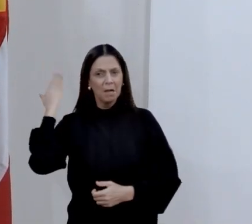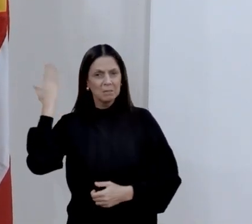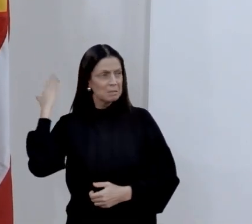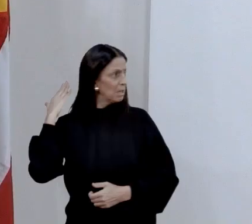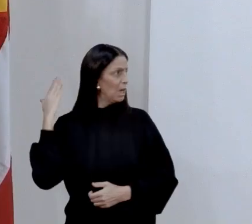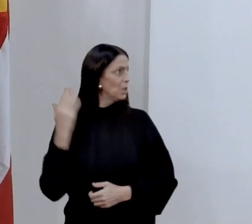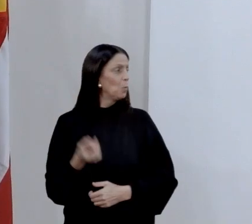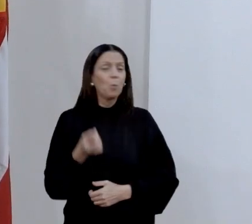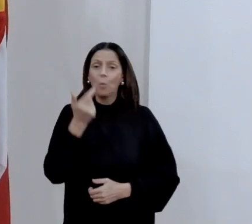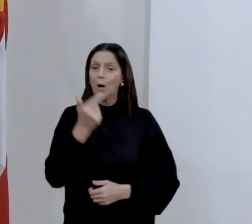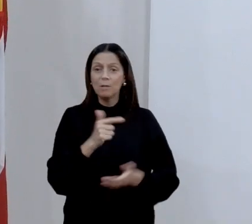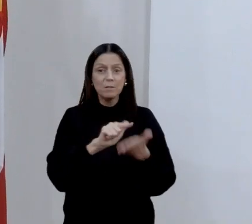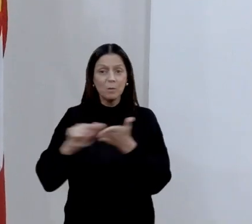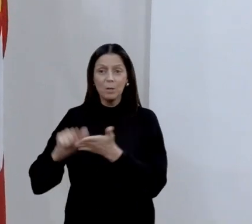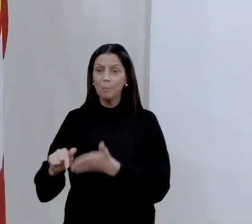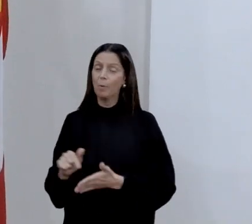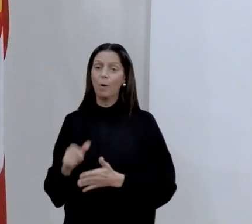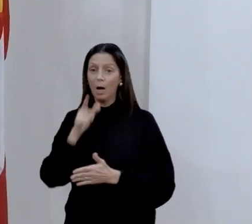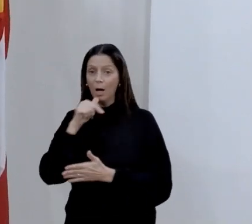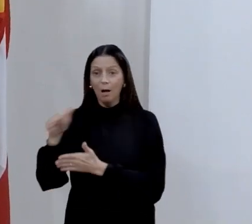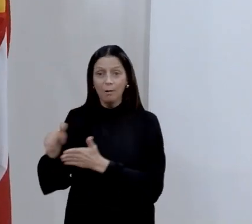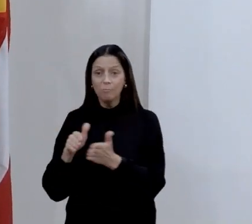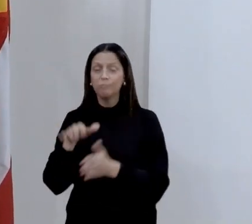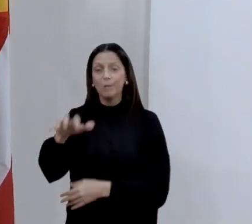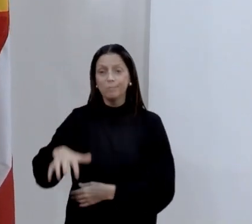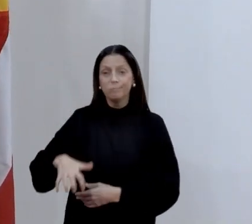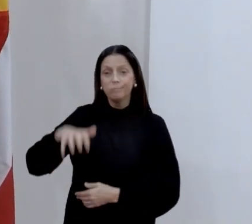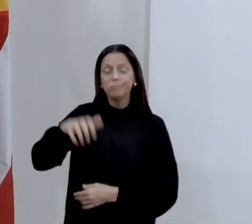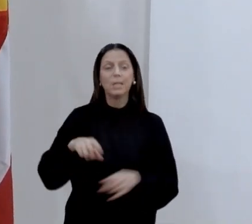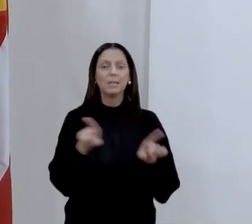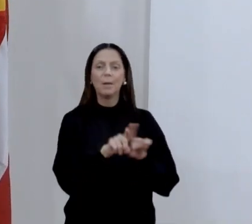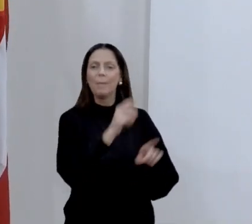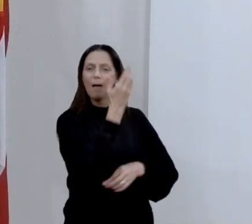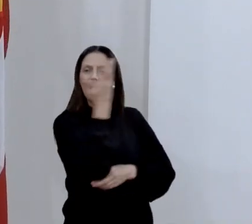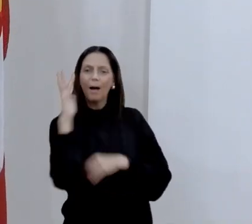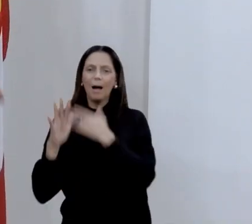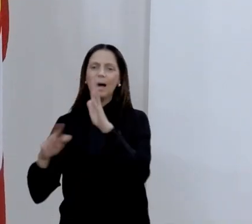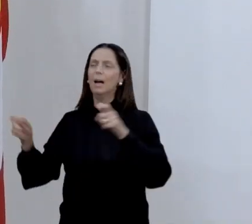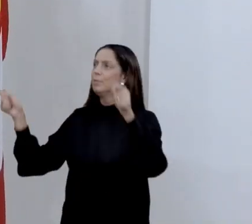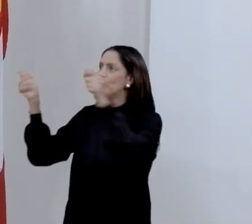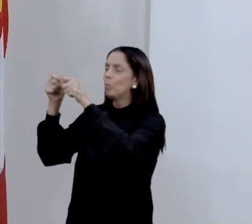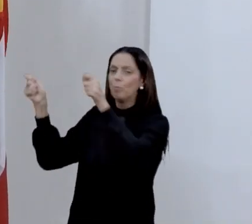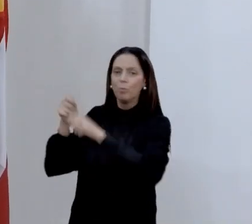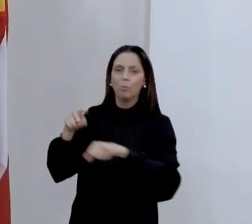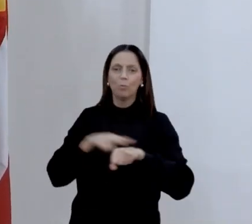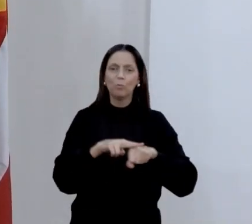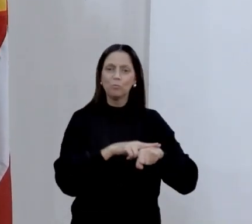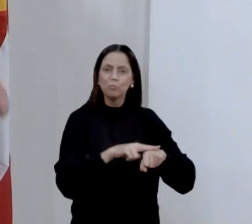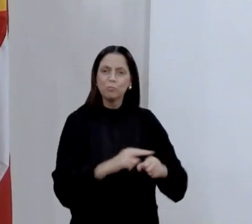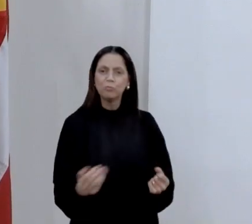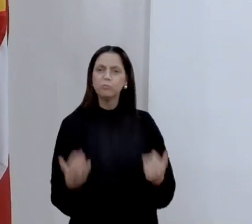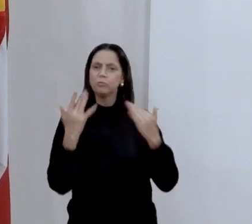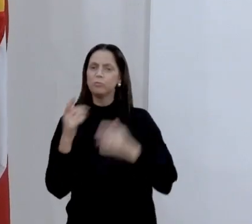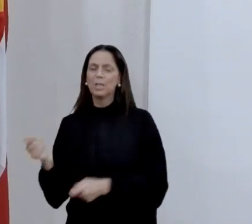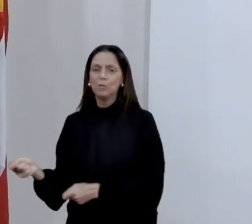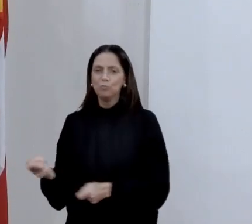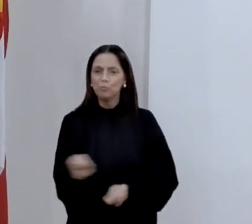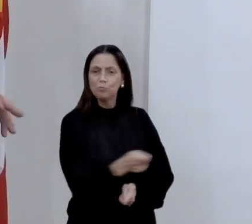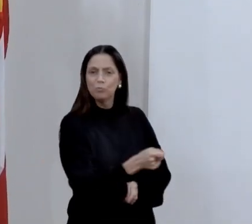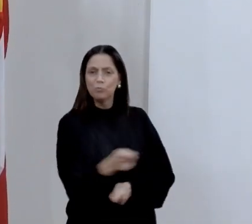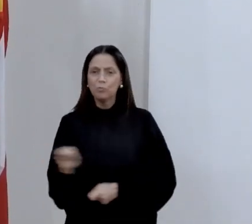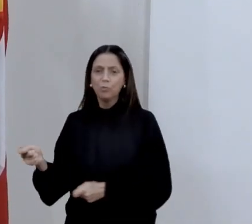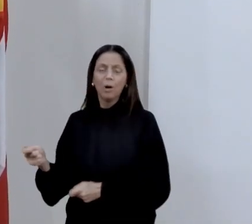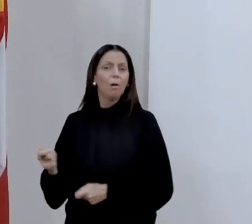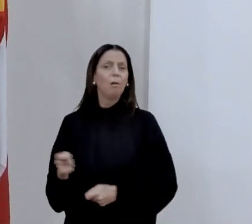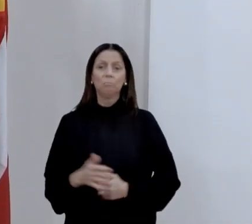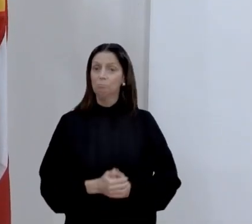e daí não falo só de Ribeirão, né, desde a poda de árvore, limpeza da roçada, enfim, aonde foi